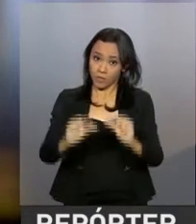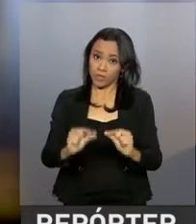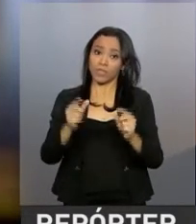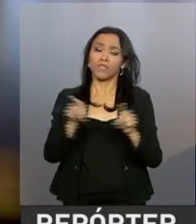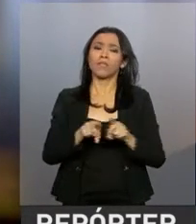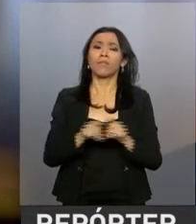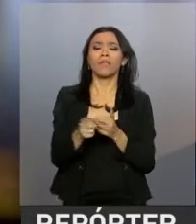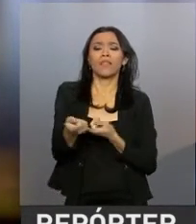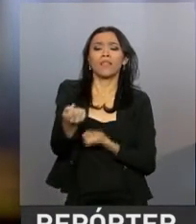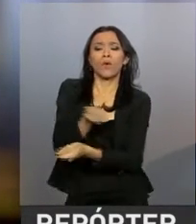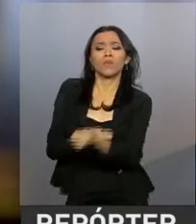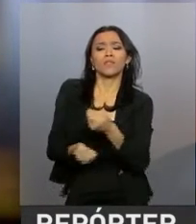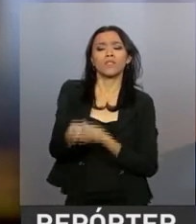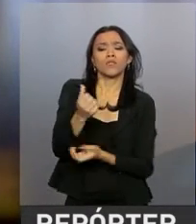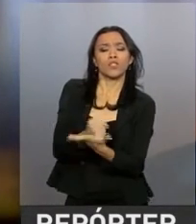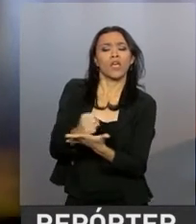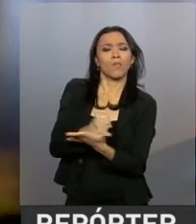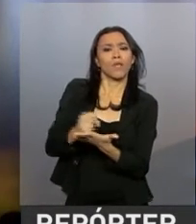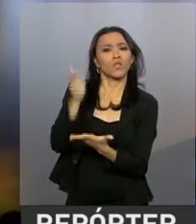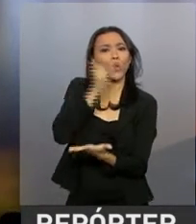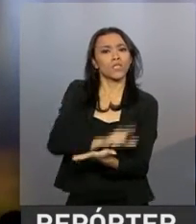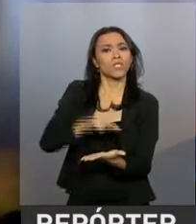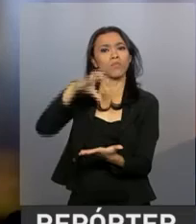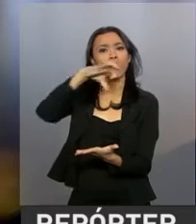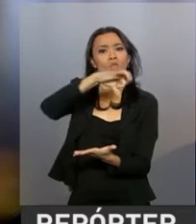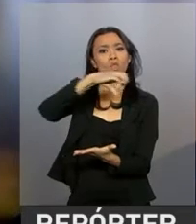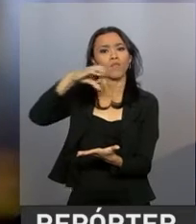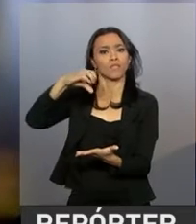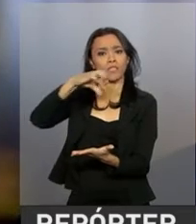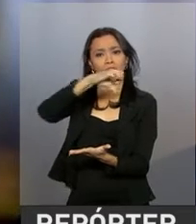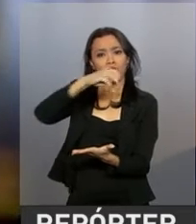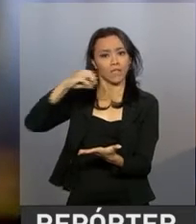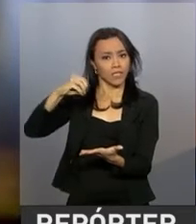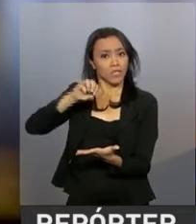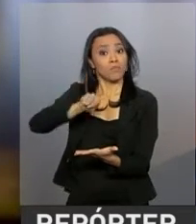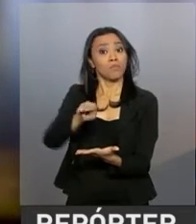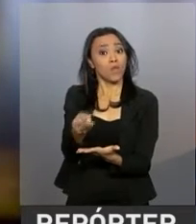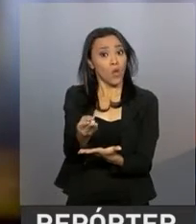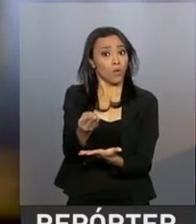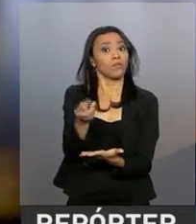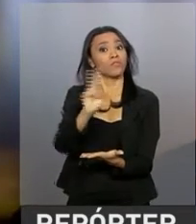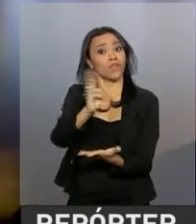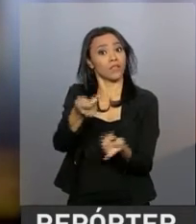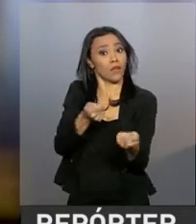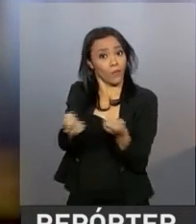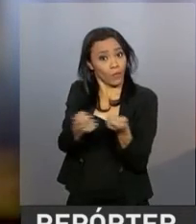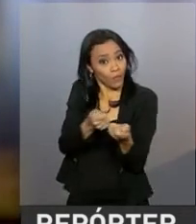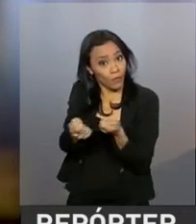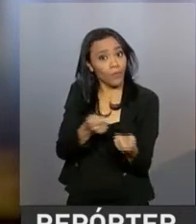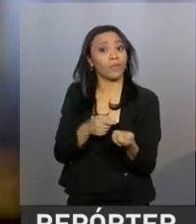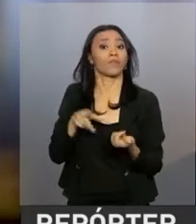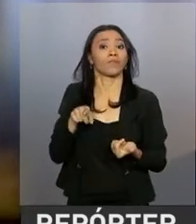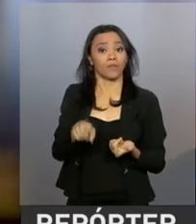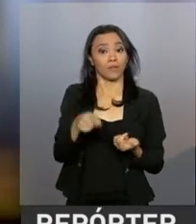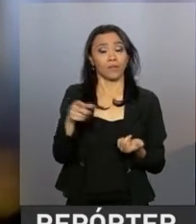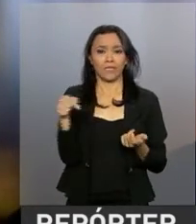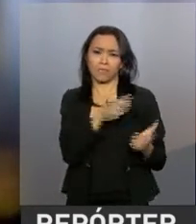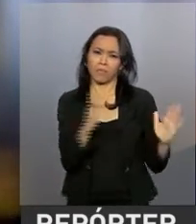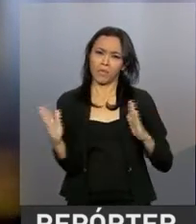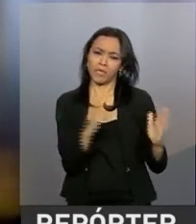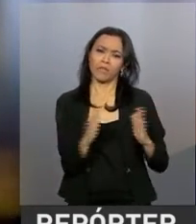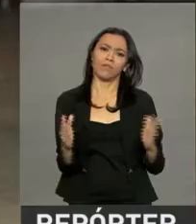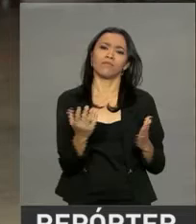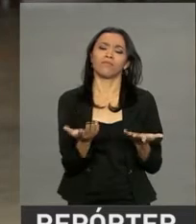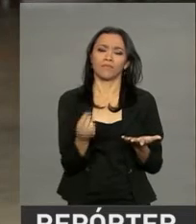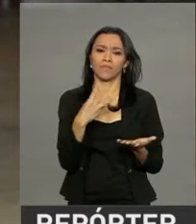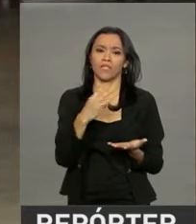de medicamentos, conseguimos mais 900 milhões de reais em economia numa compra neste período de 3 bilhões e